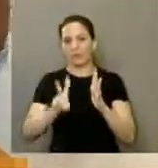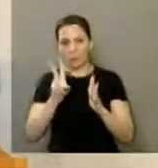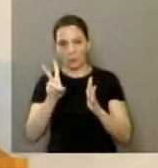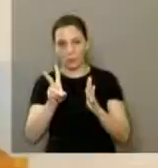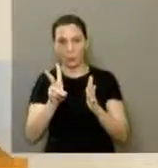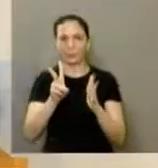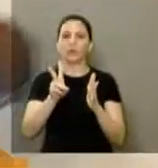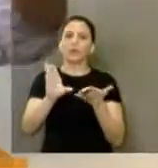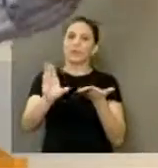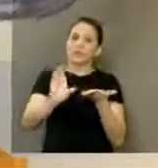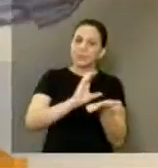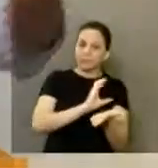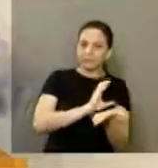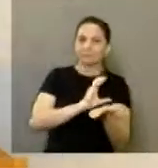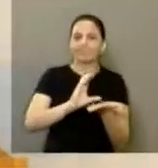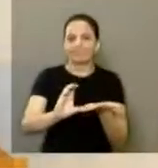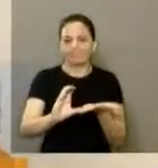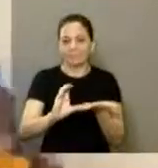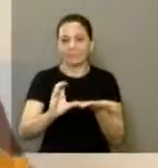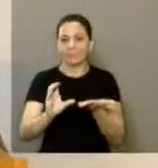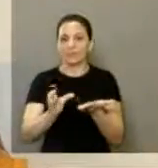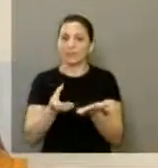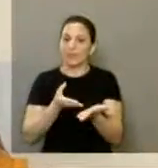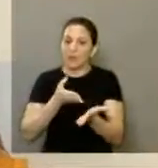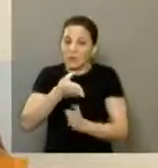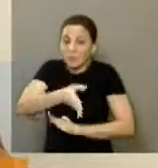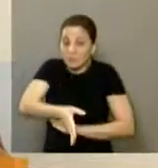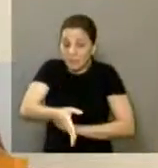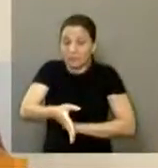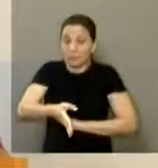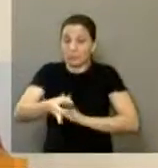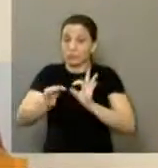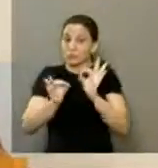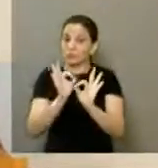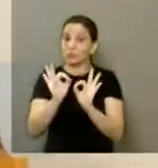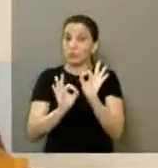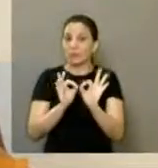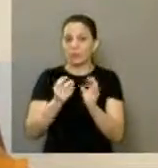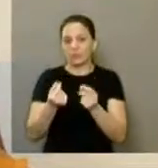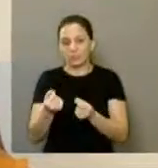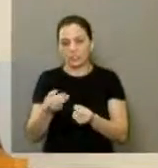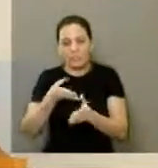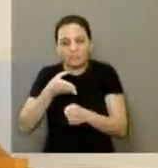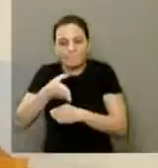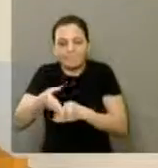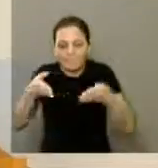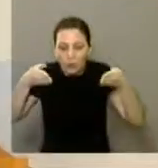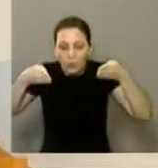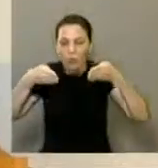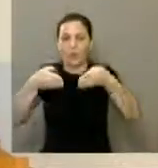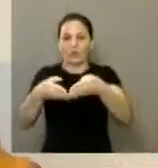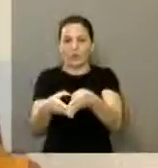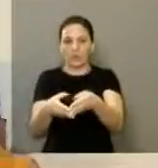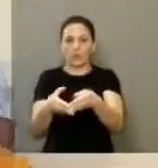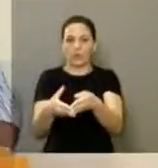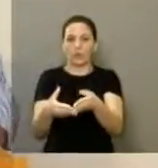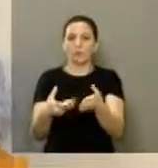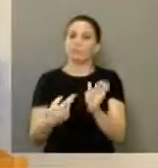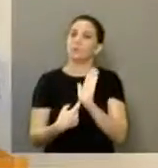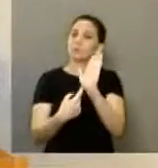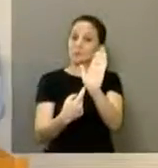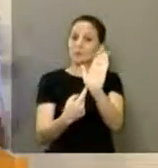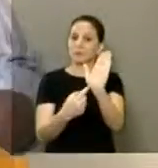valor que paga, mas aonde foi investido, não vem. O investimento que se faz, não vem. Está